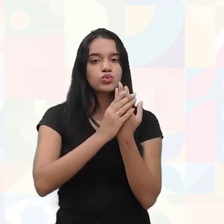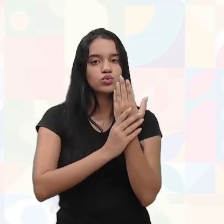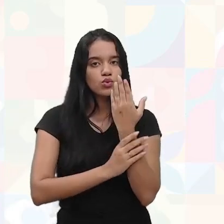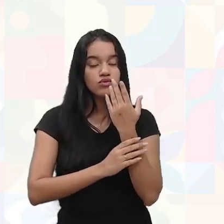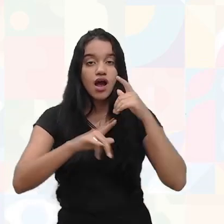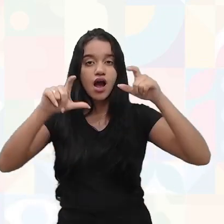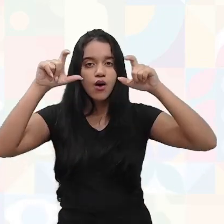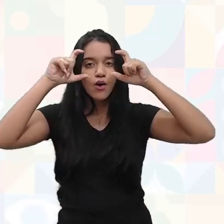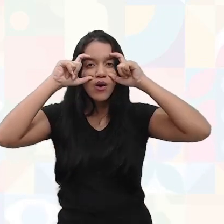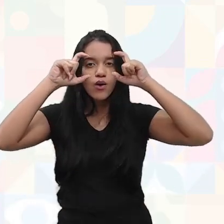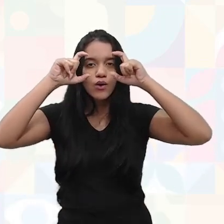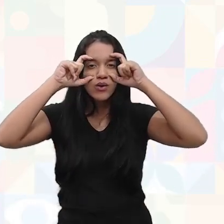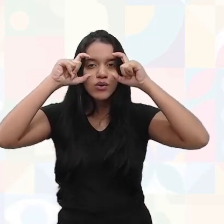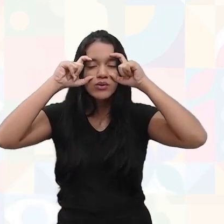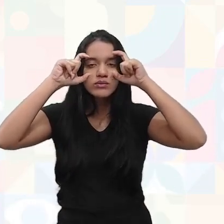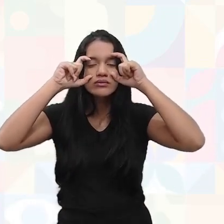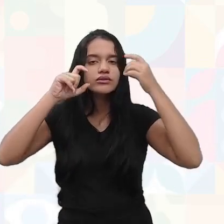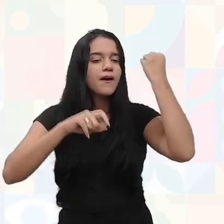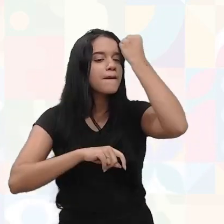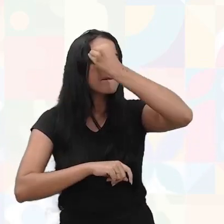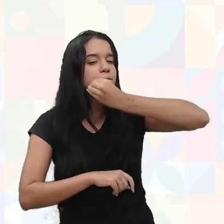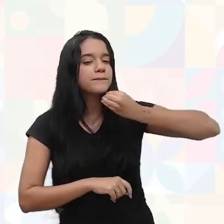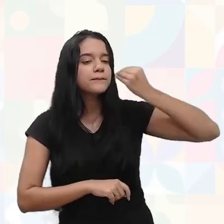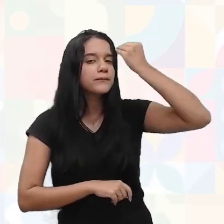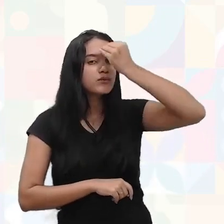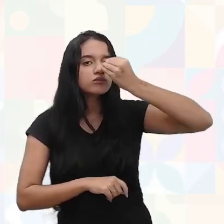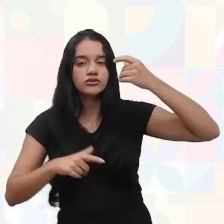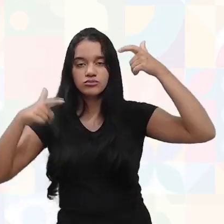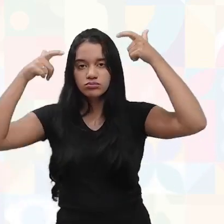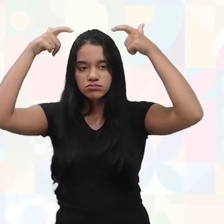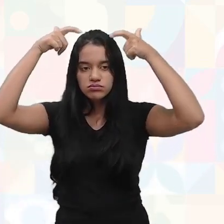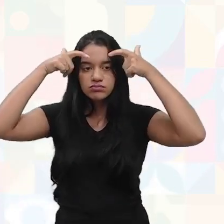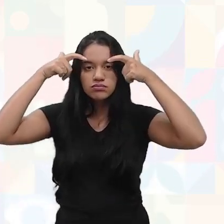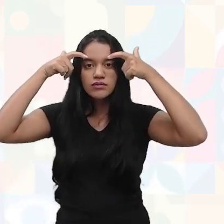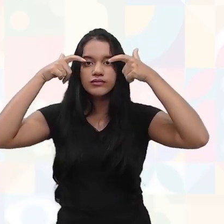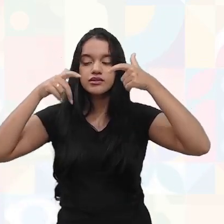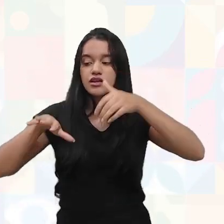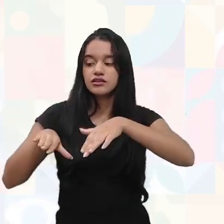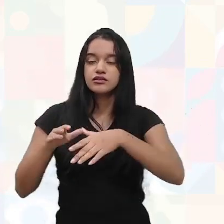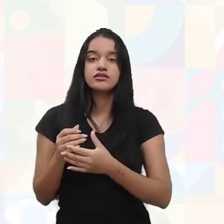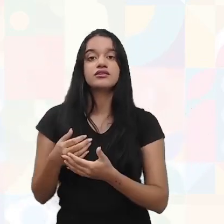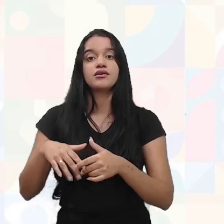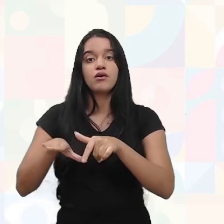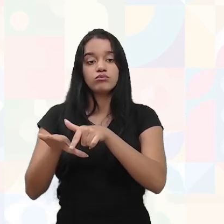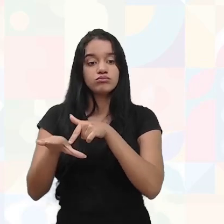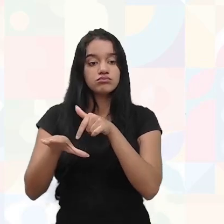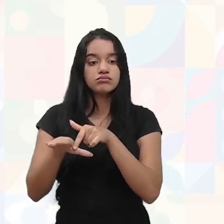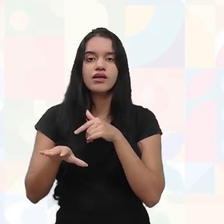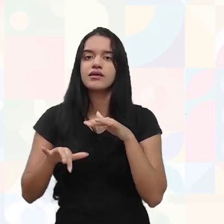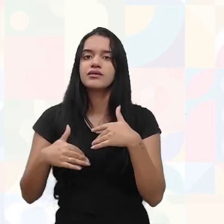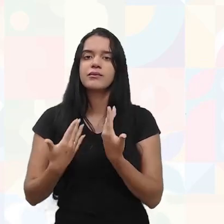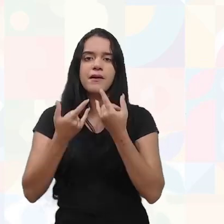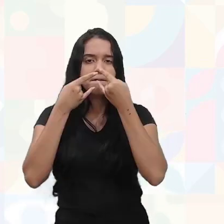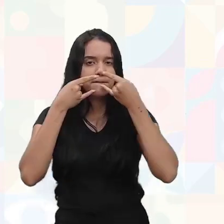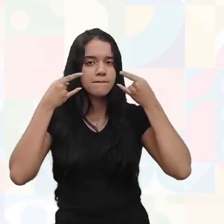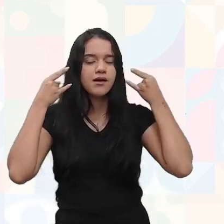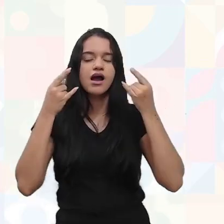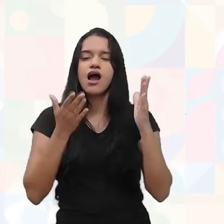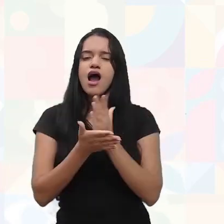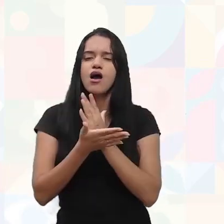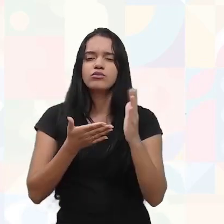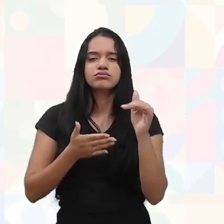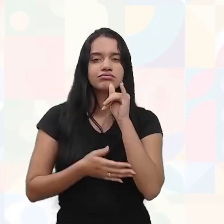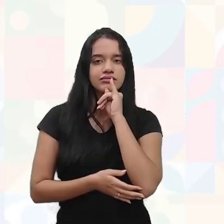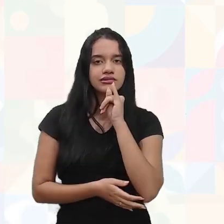proteção, protetor facial, capacetes, botas, máscaras, são alguns exemplos de